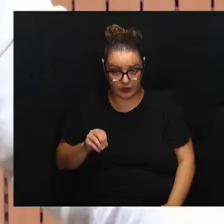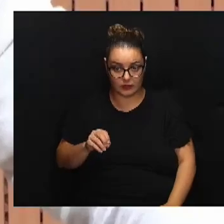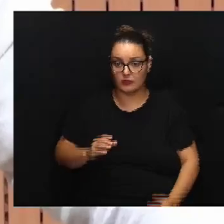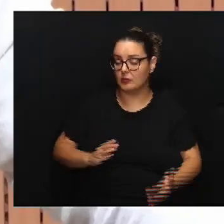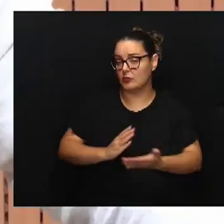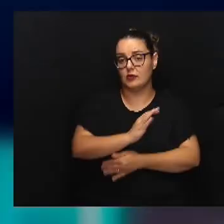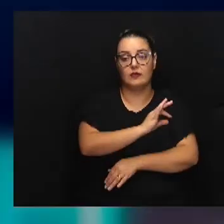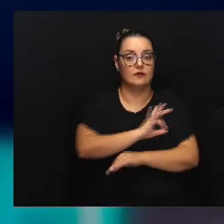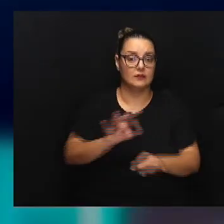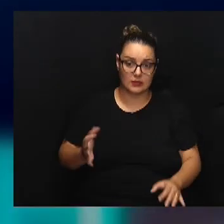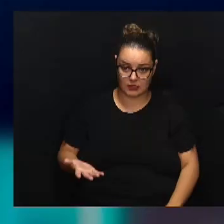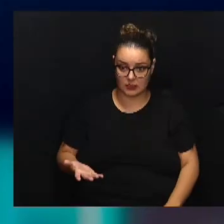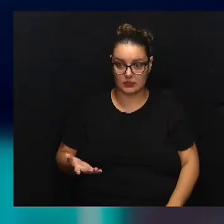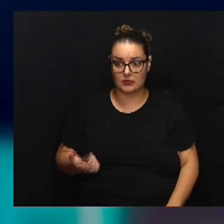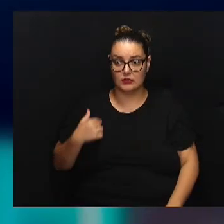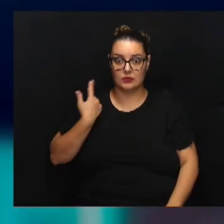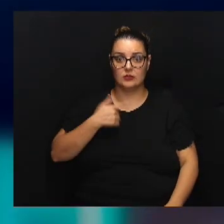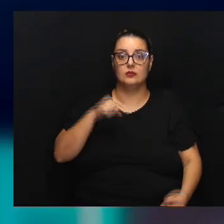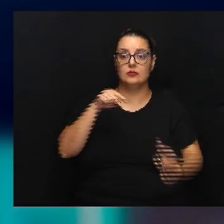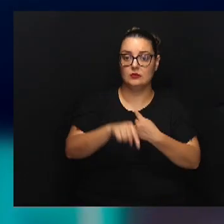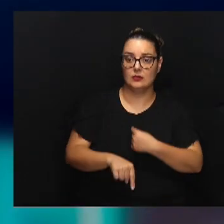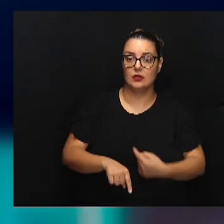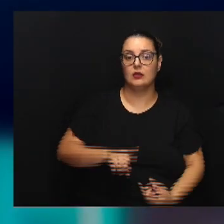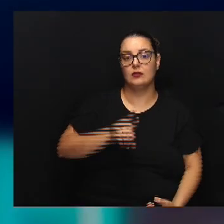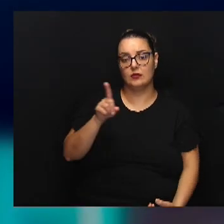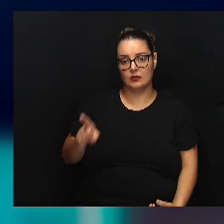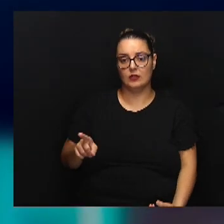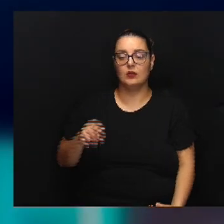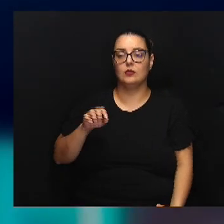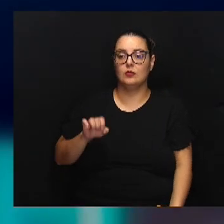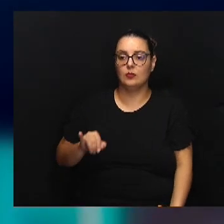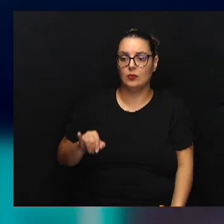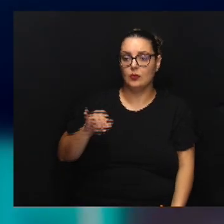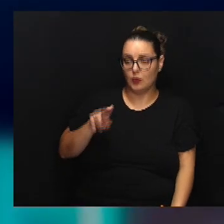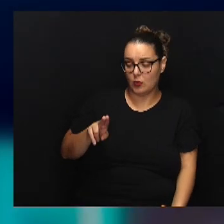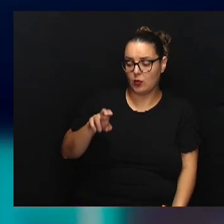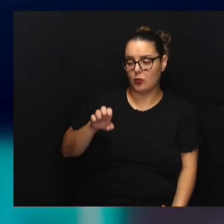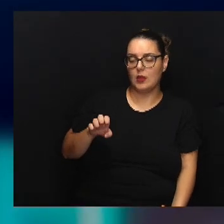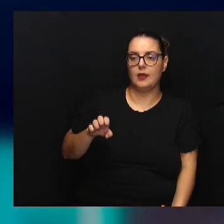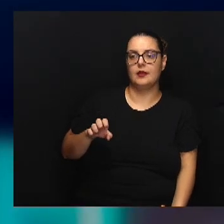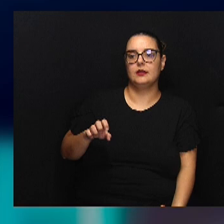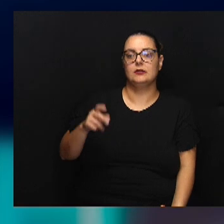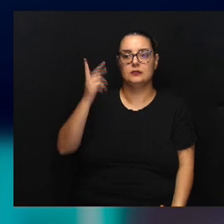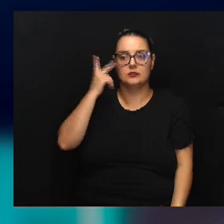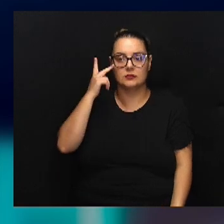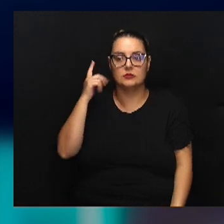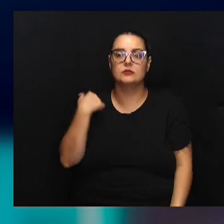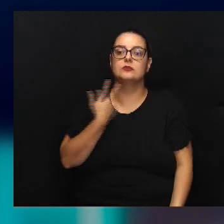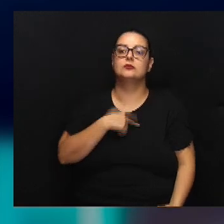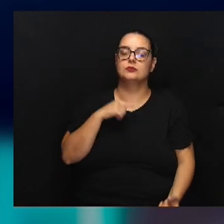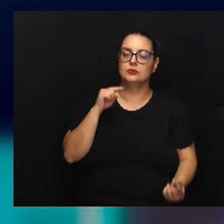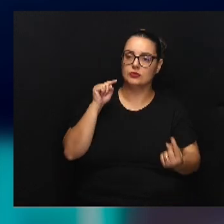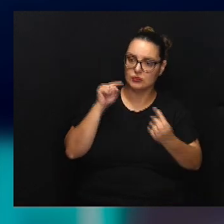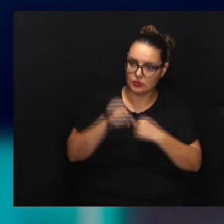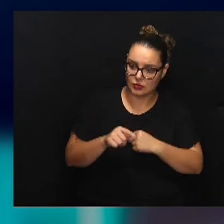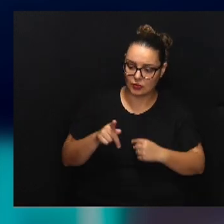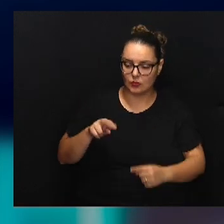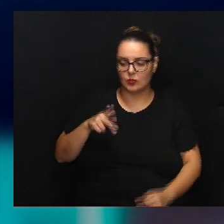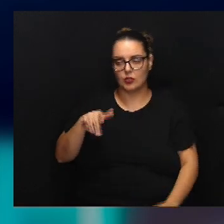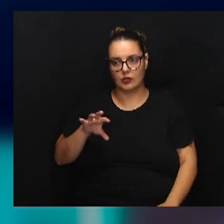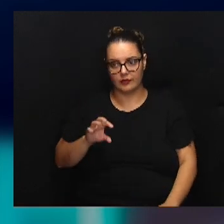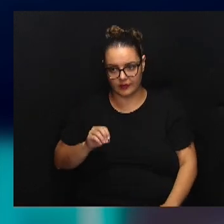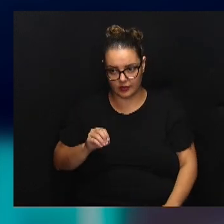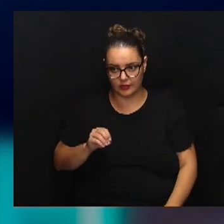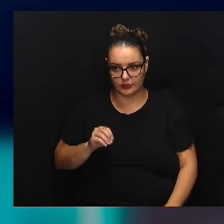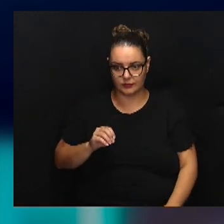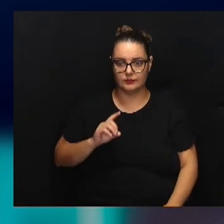E depois eu fui para a UE São Paulo, fui dirigente também da UE São Paulo, e nós fomos contra o provão, né?